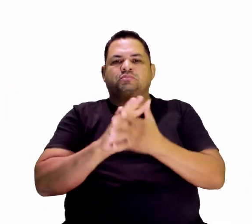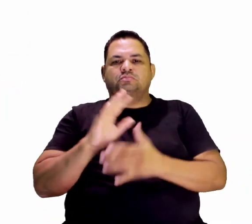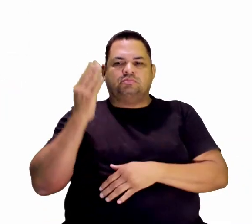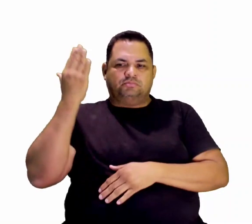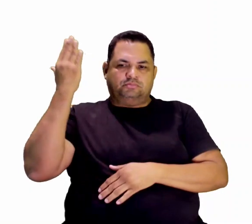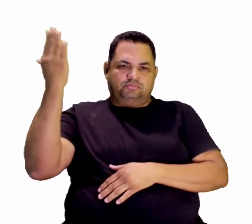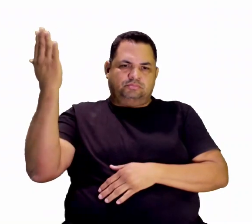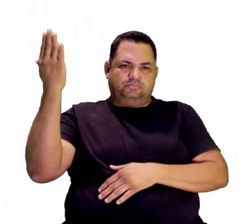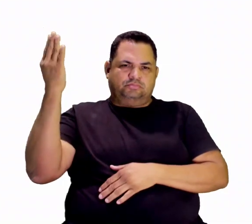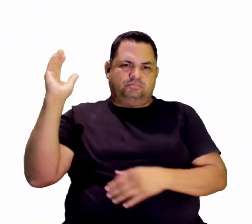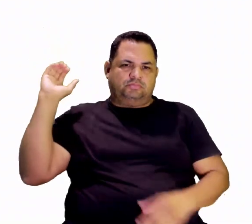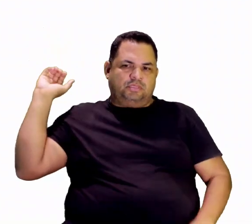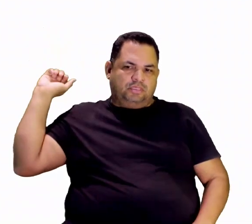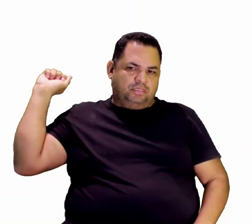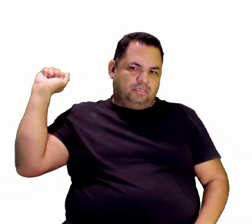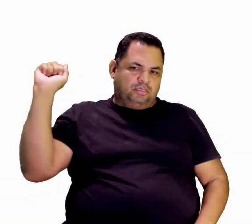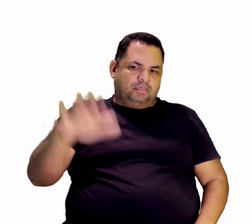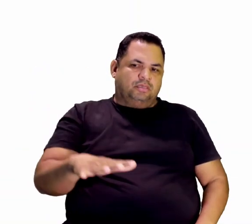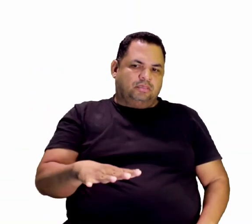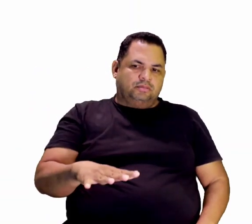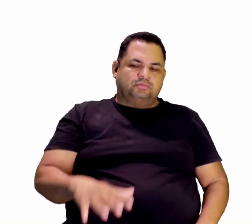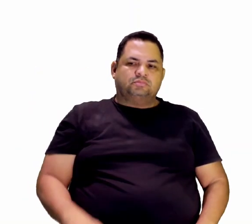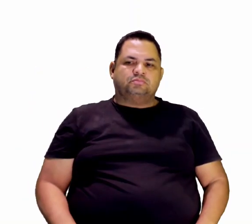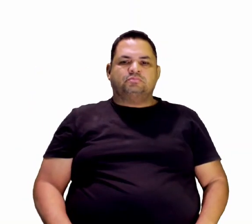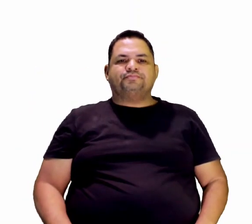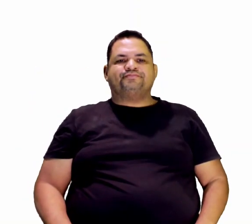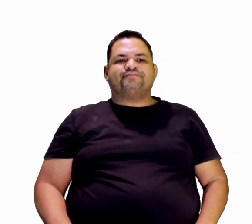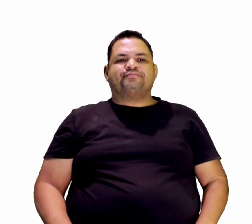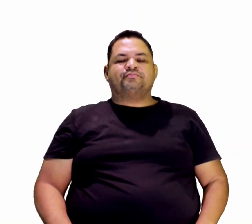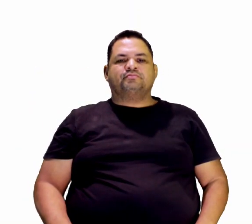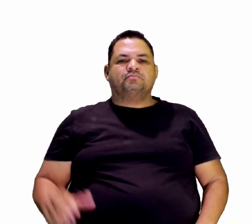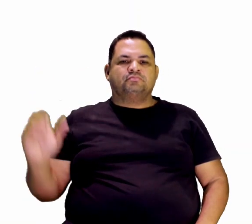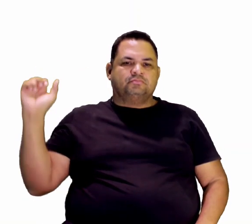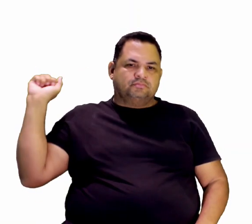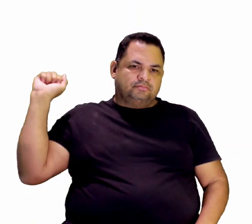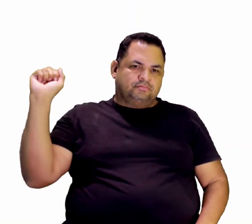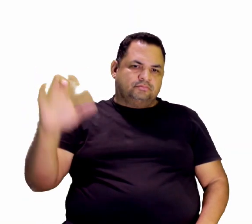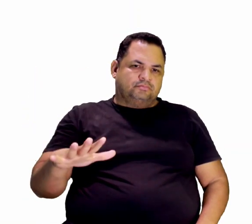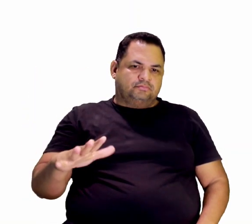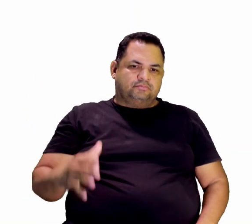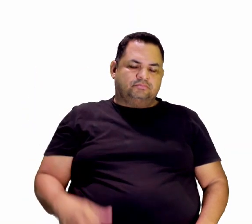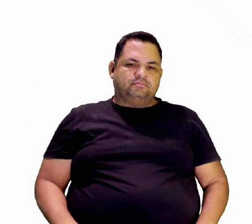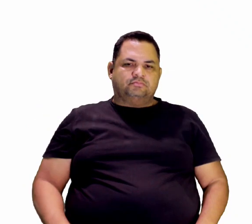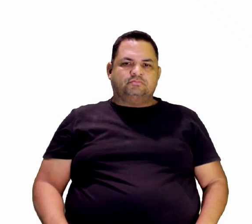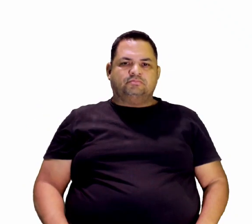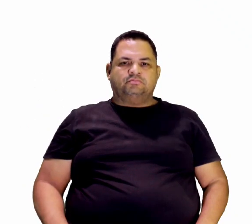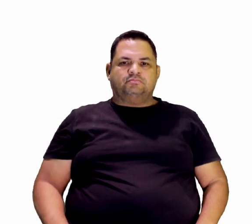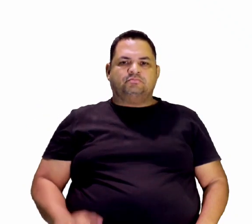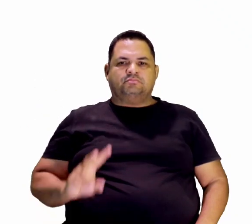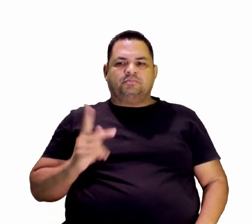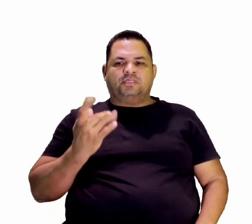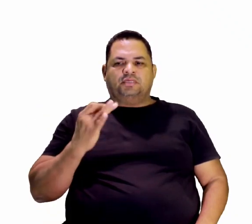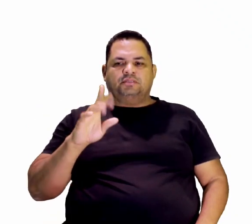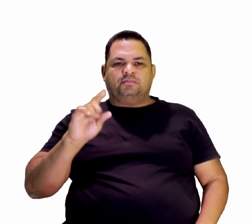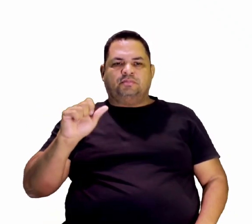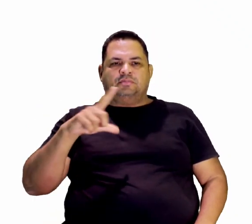bloqueio. Na recepção de ataque nós temos aí como técnica o de toque, de manchete, com braço, com ou sem